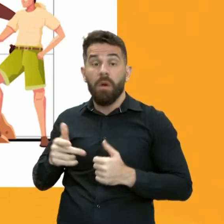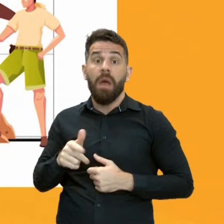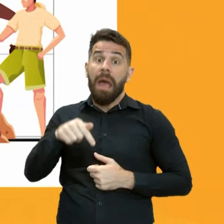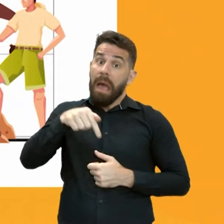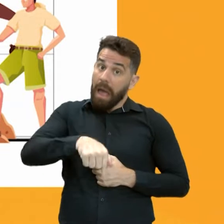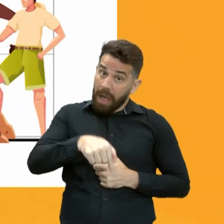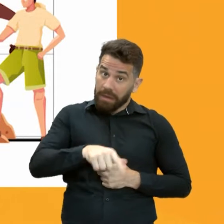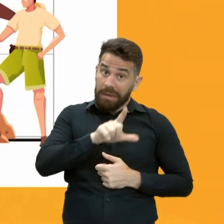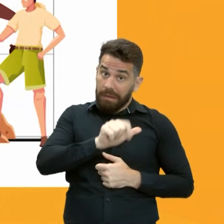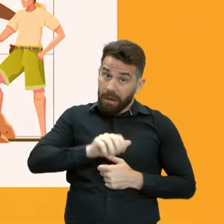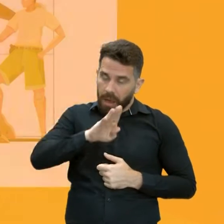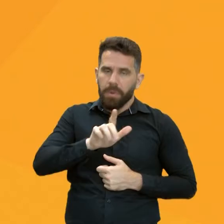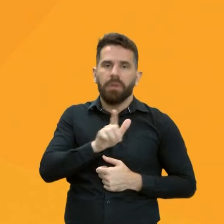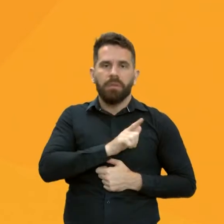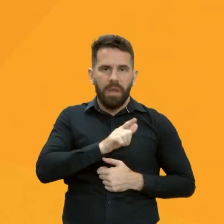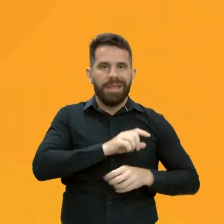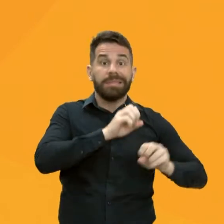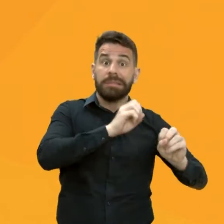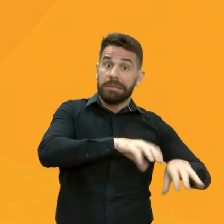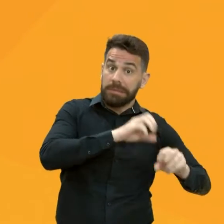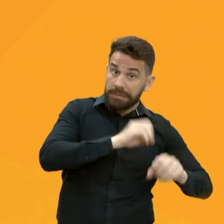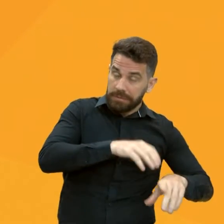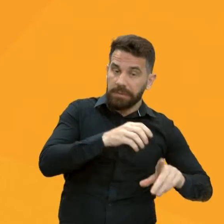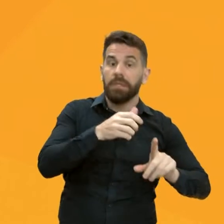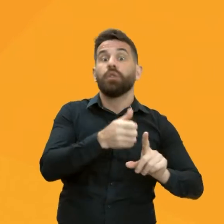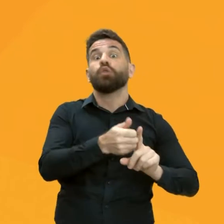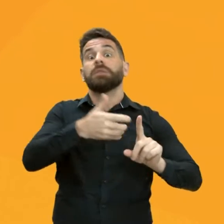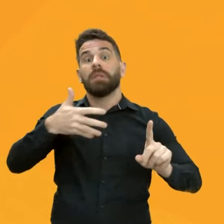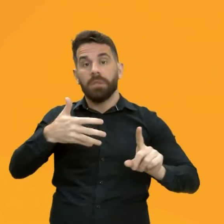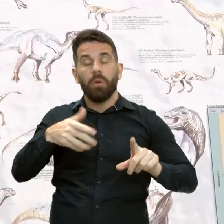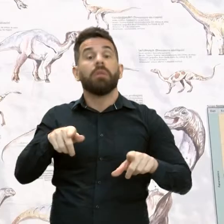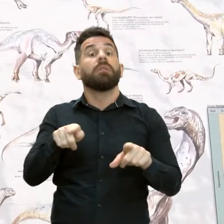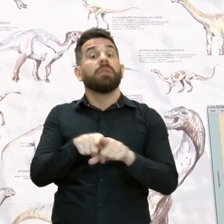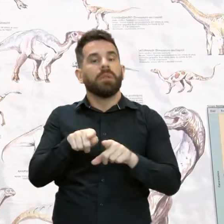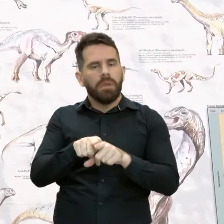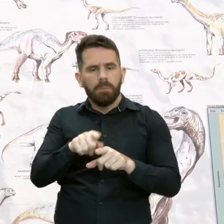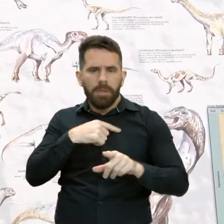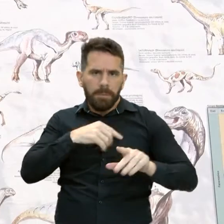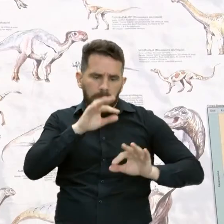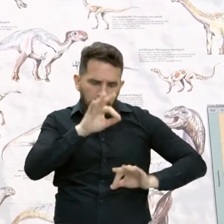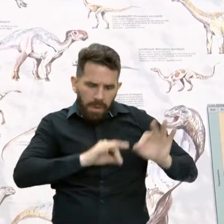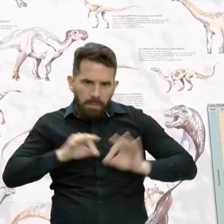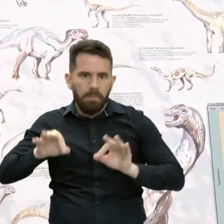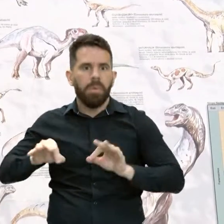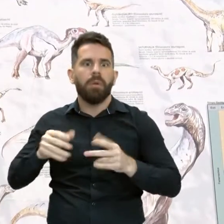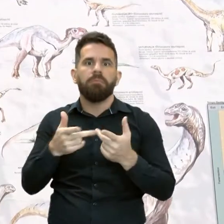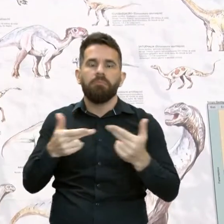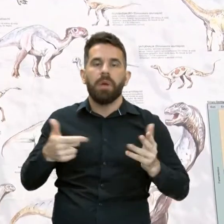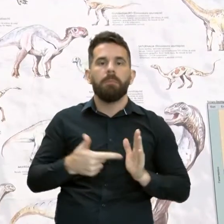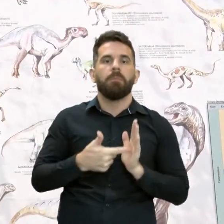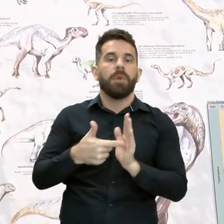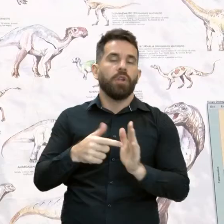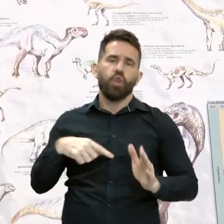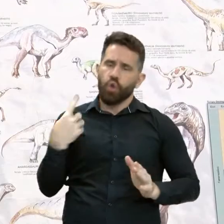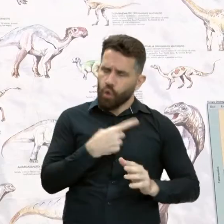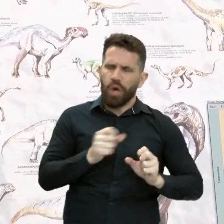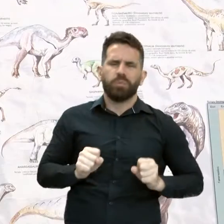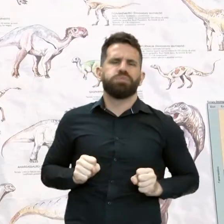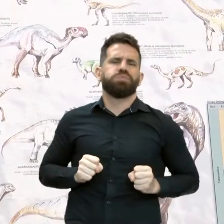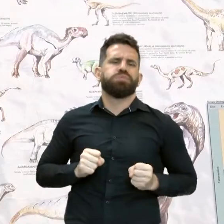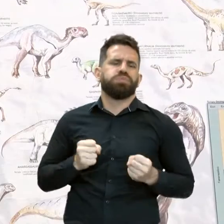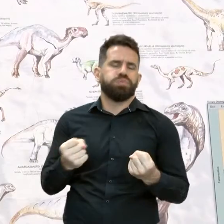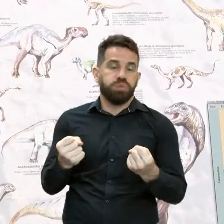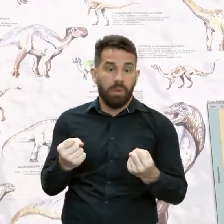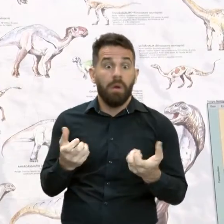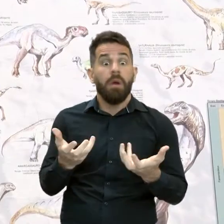de extensão, também a preparação desse material fóssil. Todos nós estamos engajados cada vez mais, trazendo alunos tanto